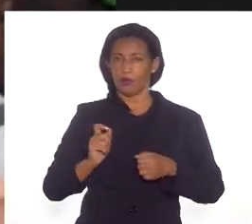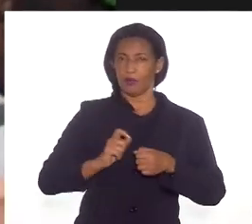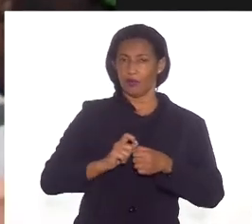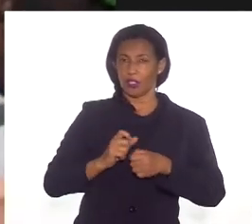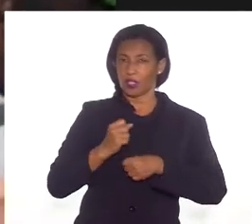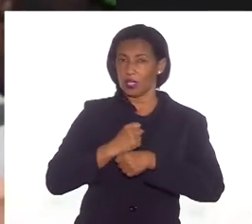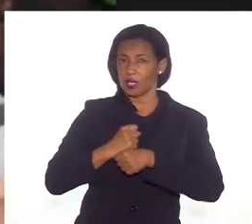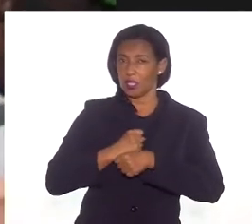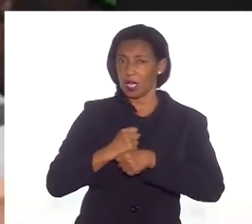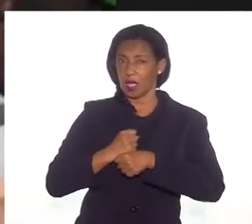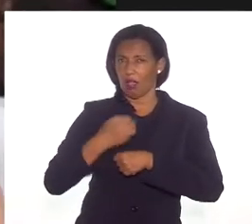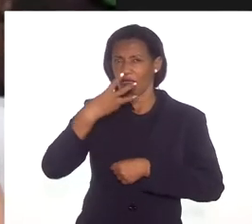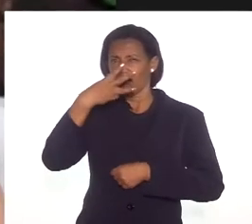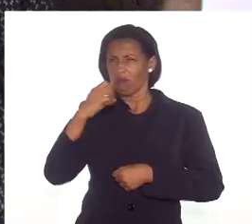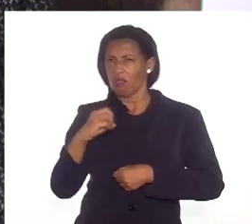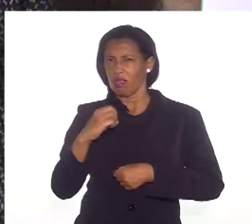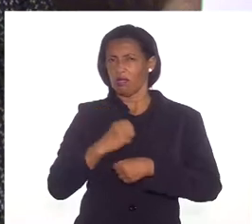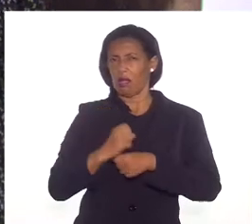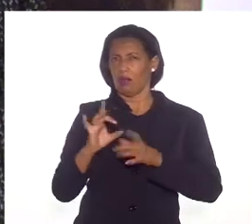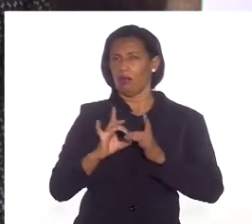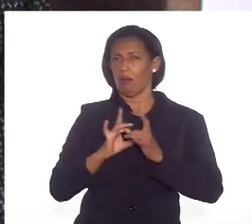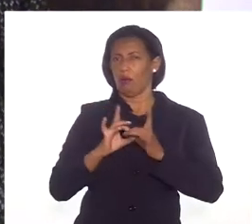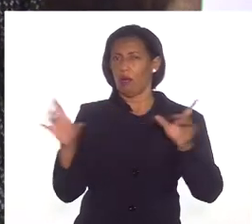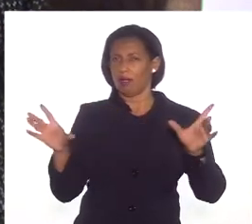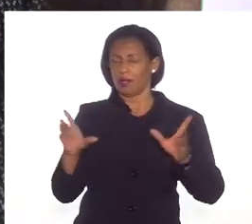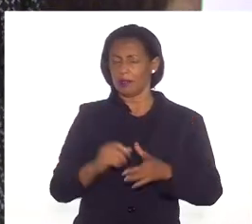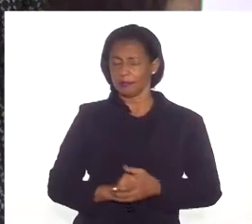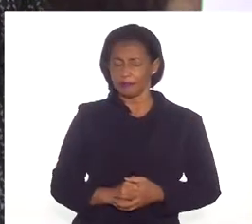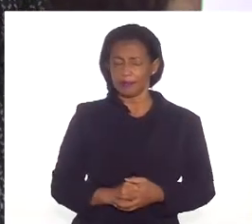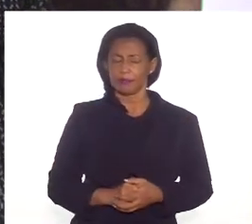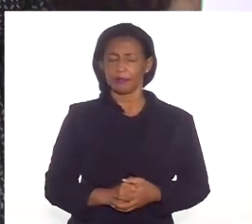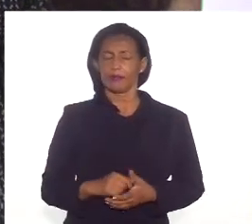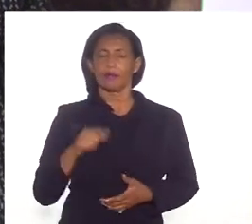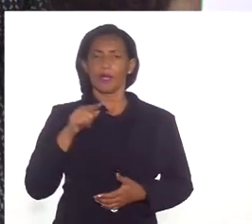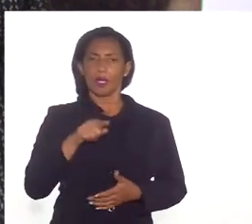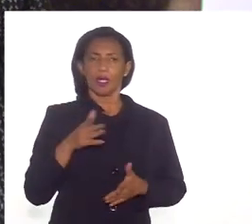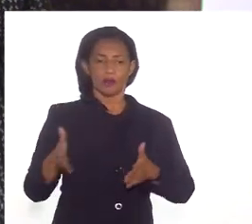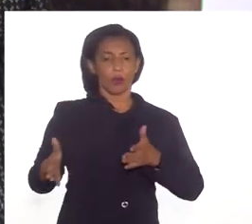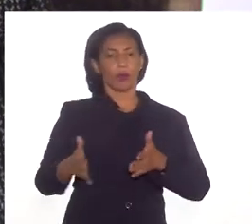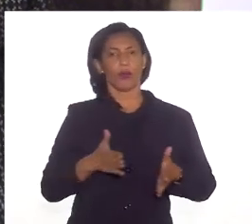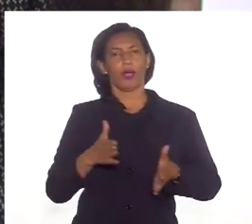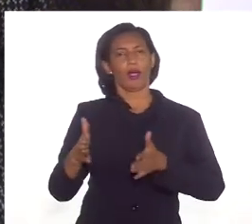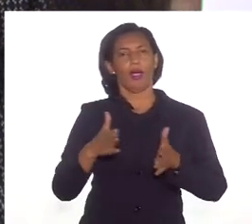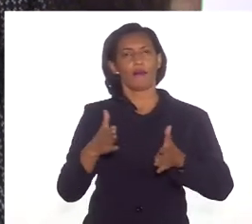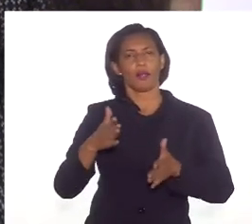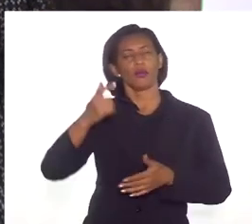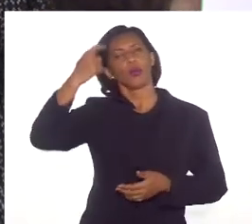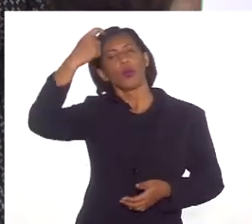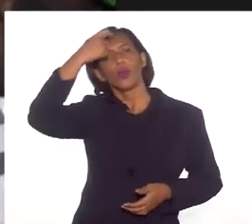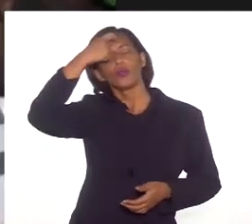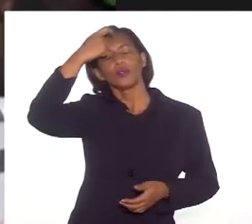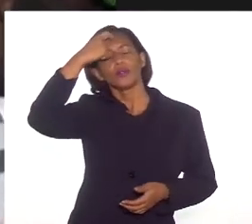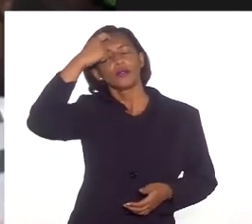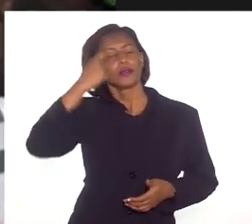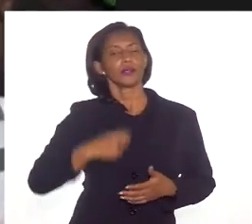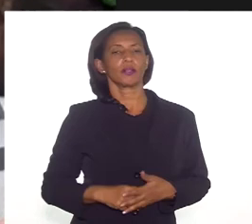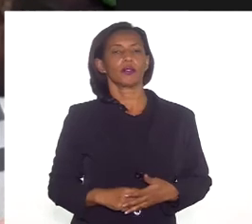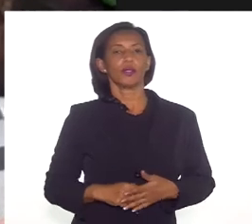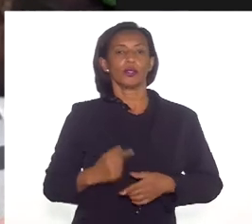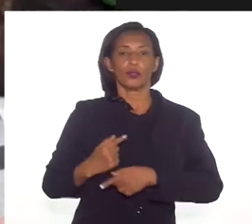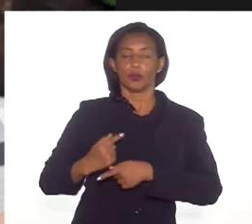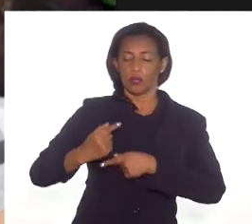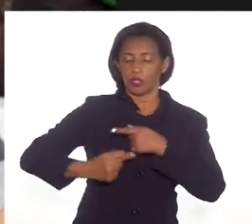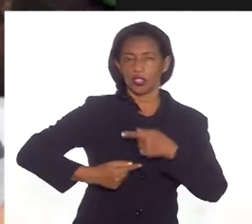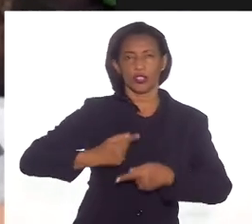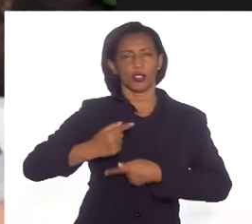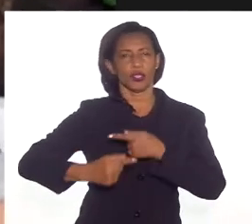fez nesses últimos 30 anos de democracia, ele foi um caminho de conscientização de